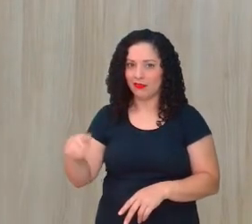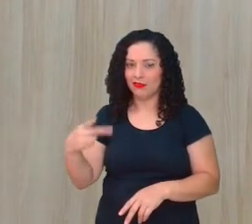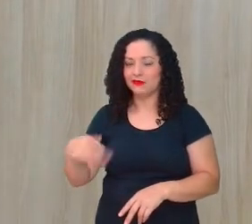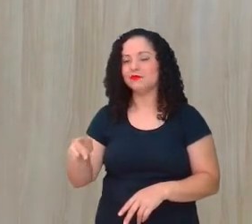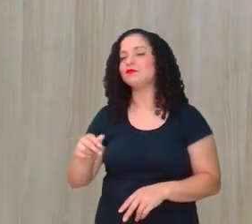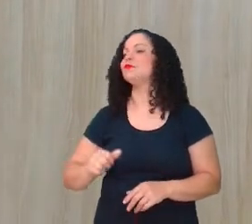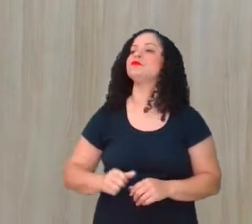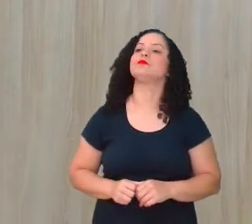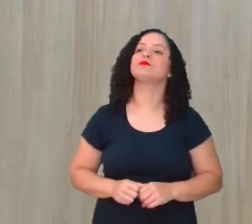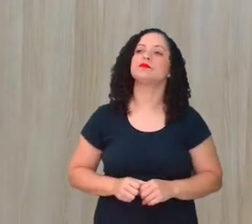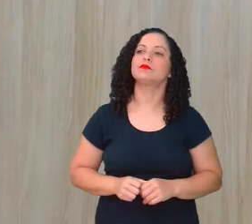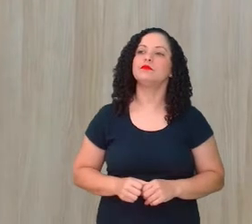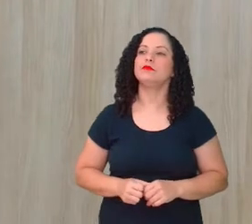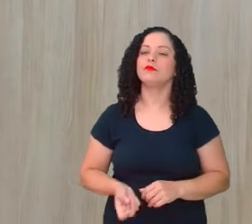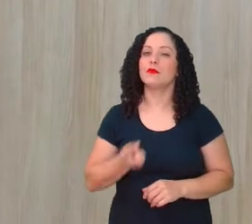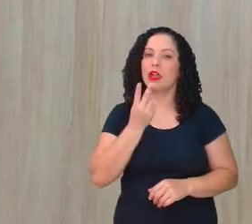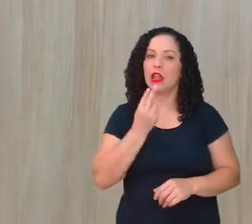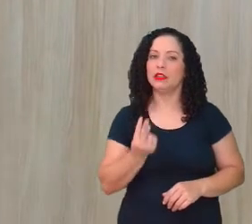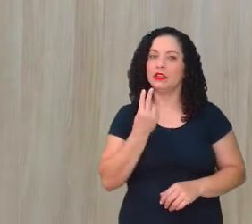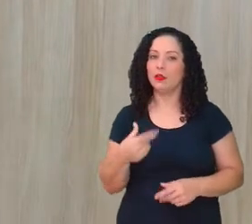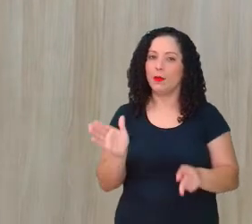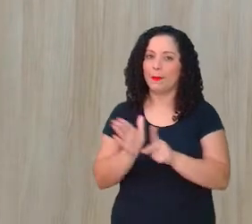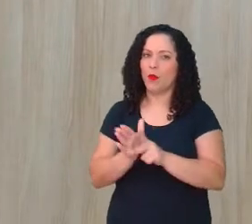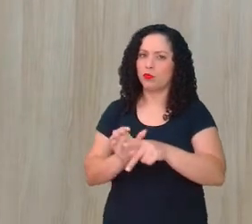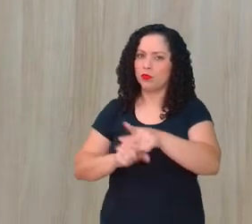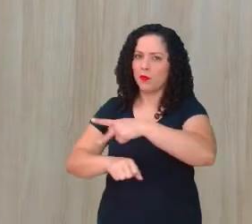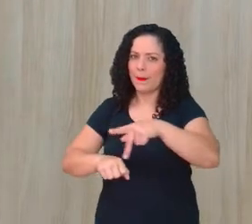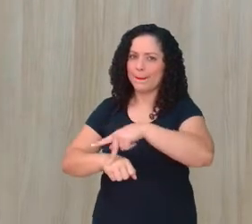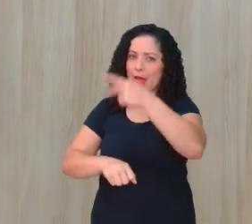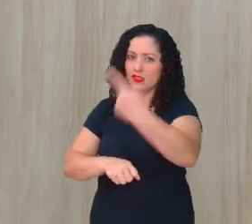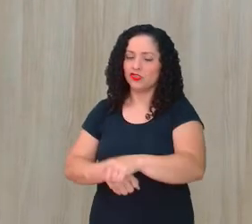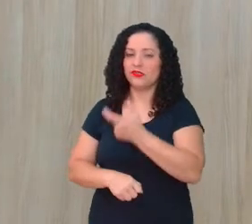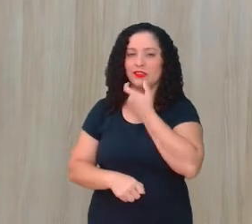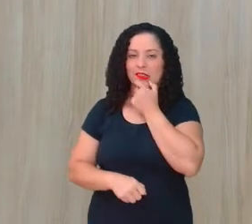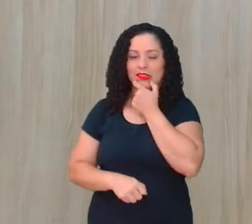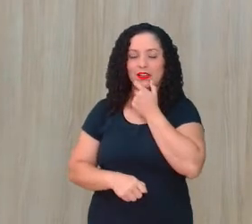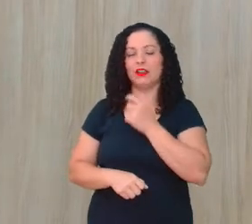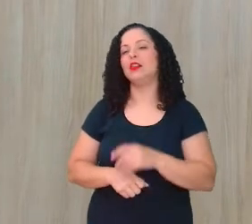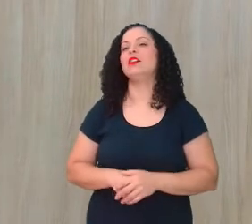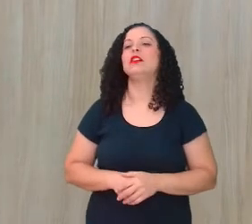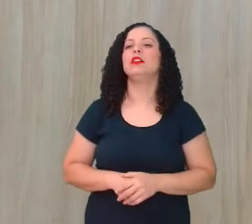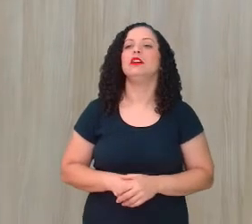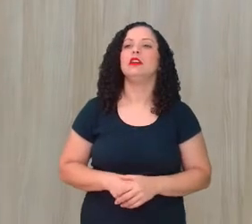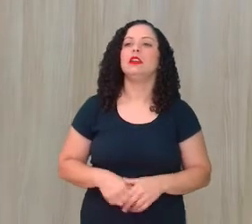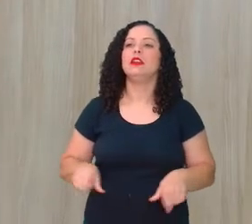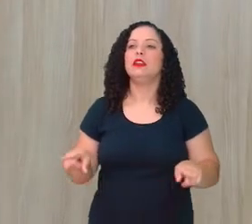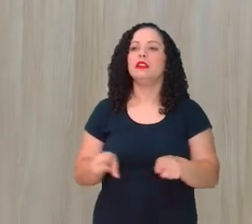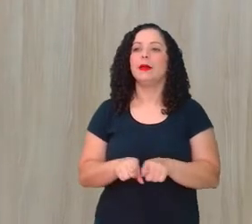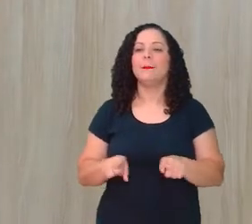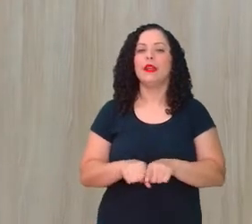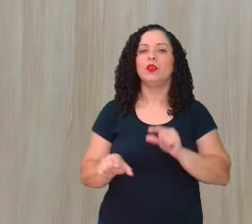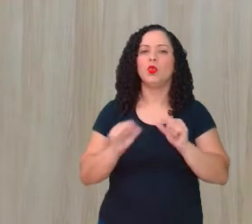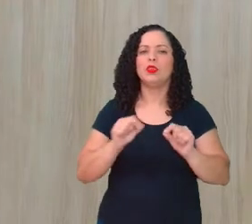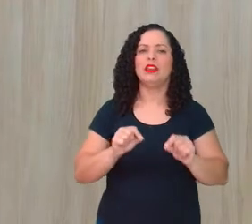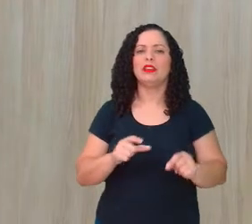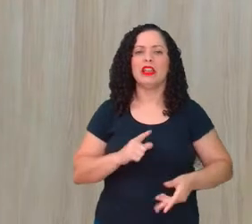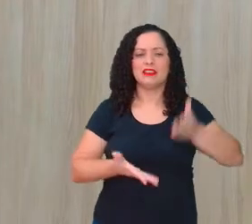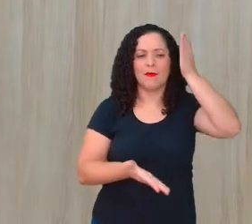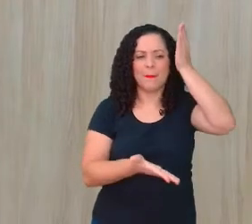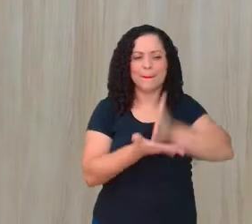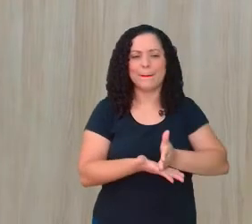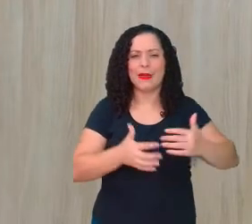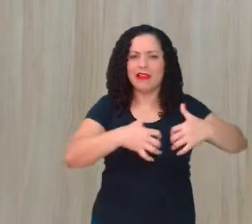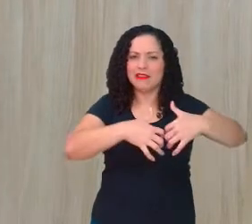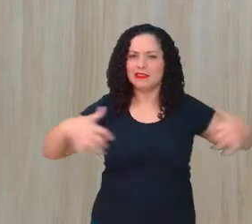caso, a linguagem, né, local, e existe a fusão de alguns elementos católicos, né, a questão da liturgia, né,